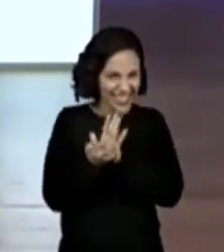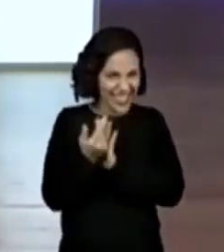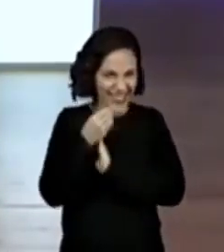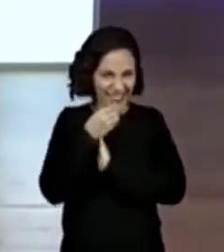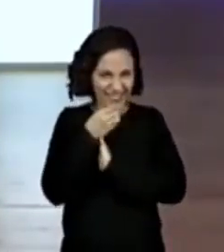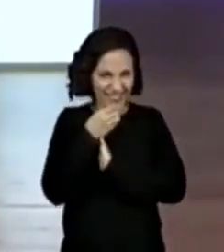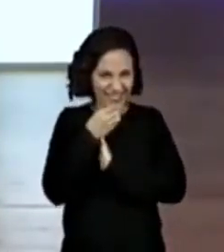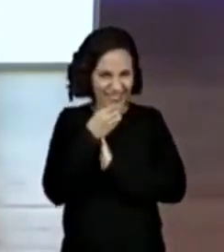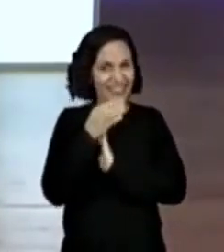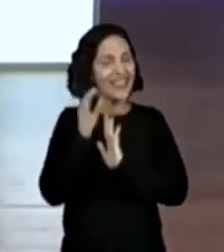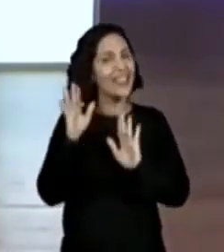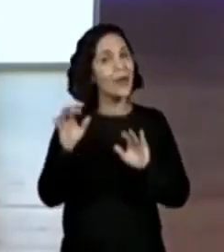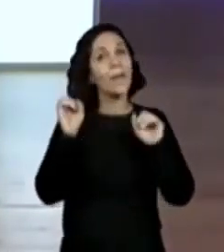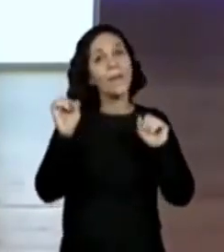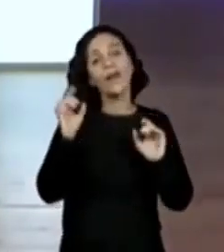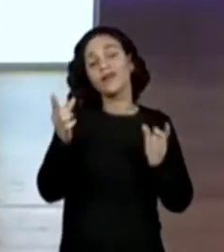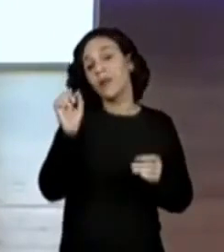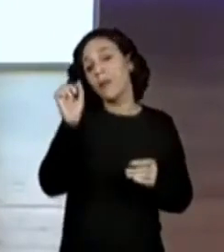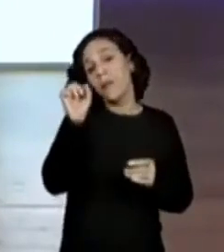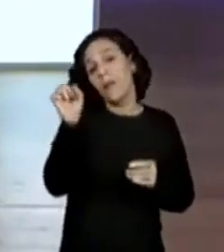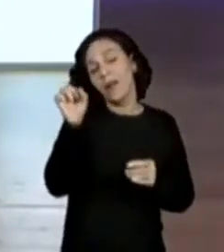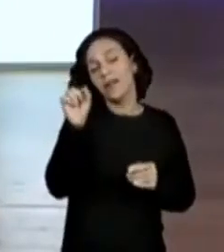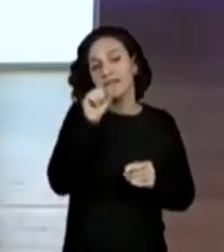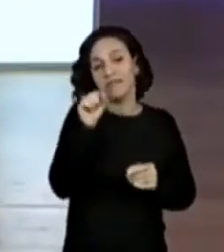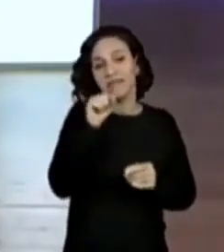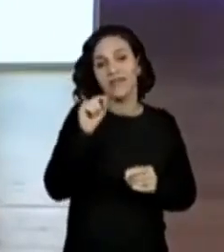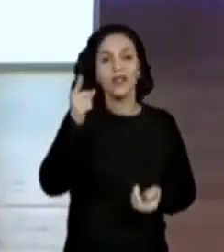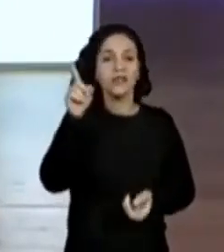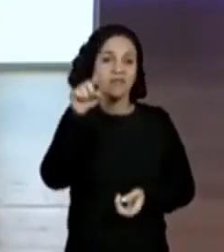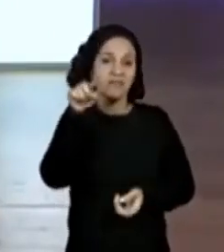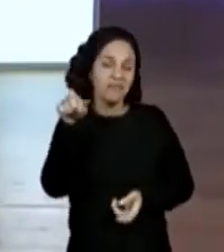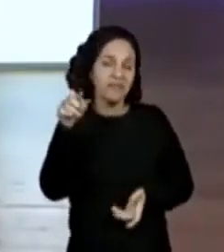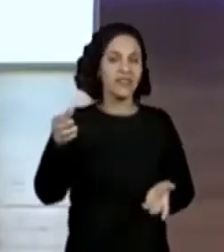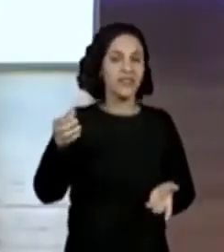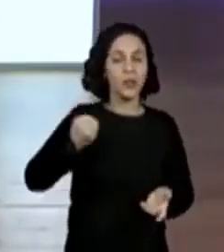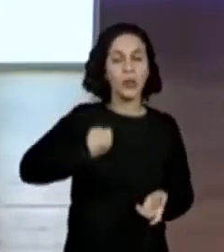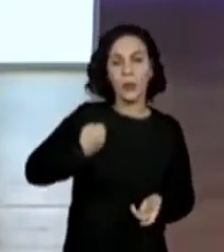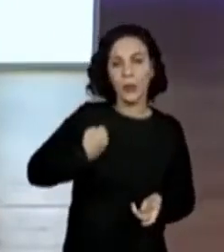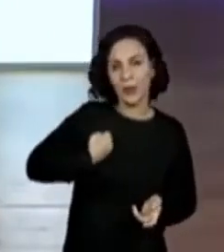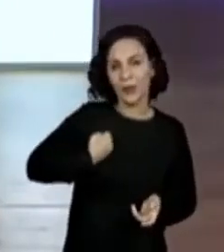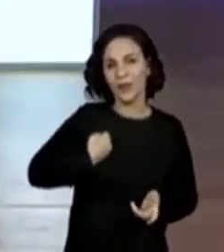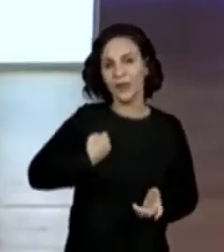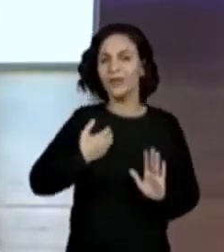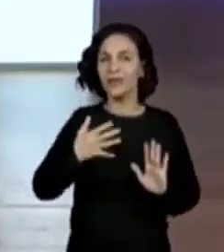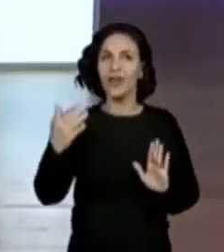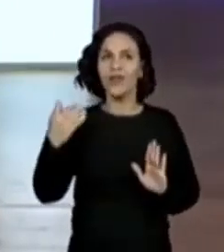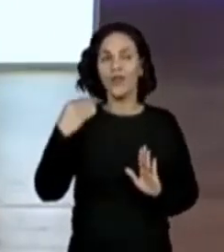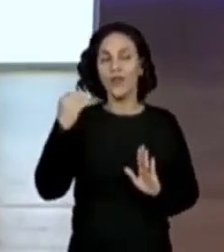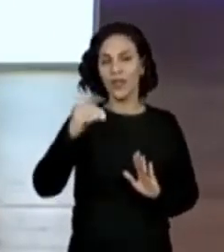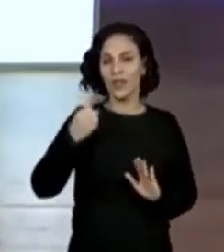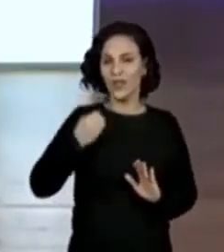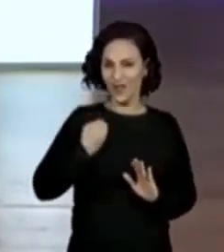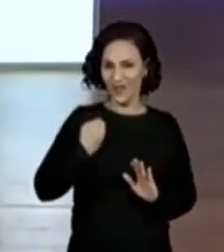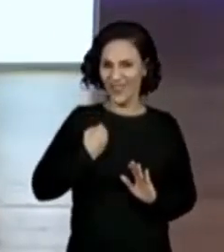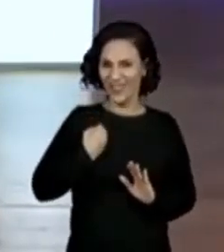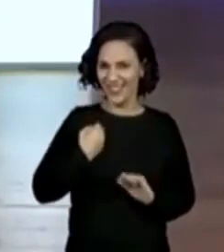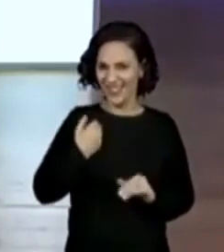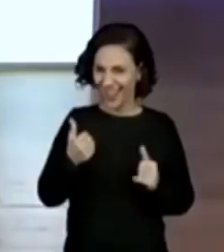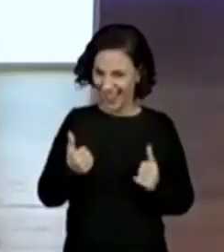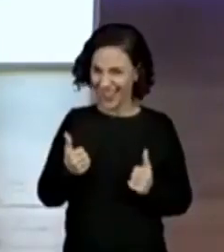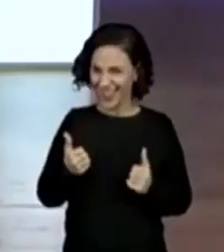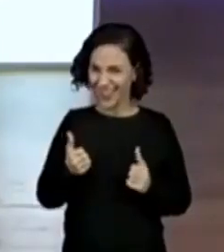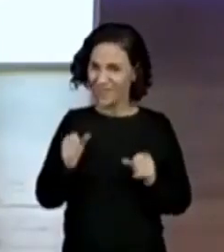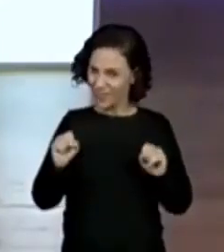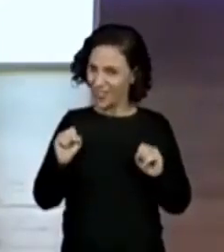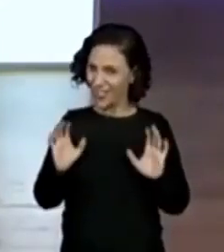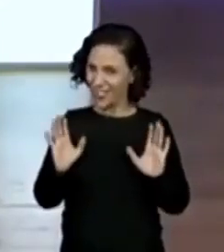Mas pode fazer só uma bolinha, só um X, o número também. Vou colocar o numeral, a quantidade que tinha lá dentro,